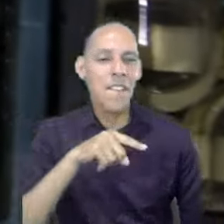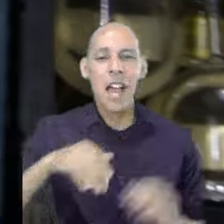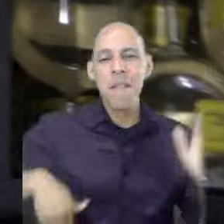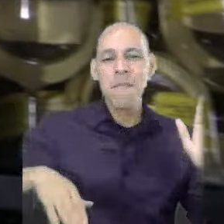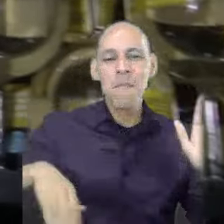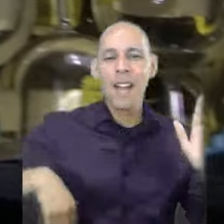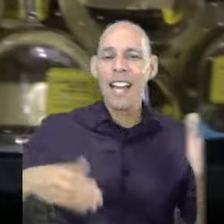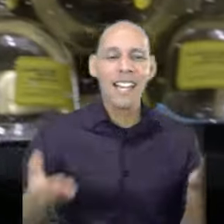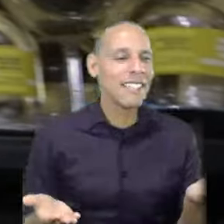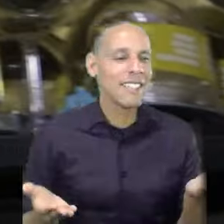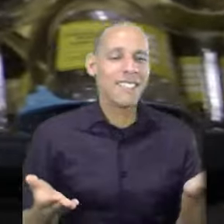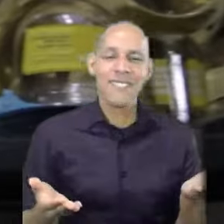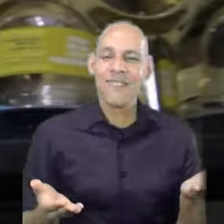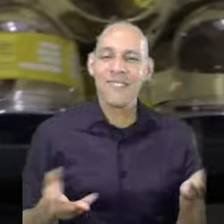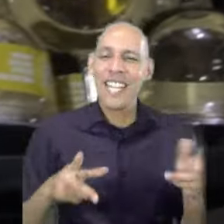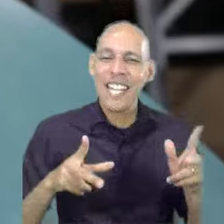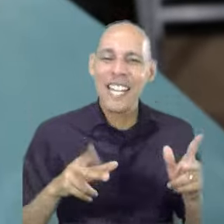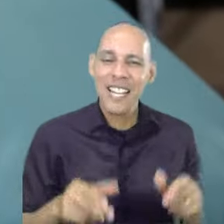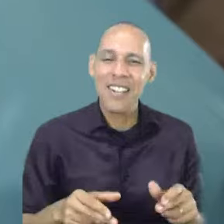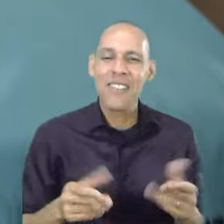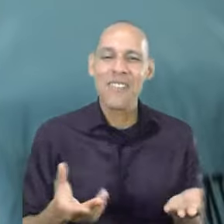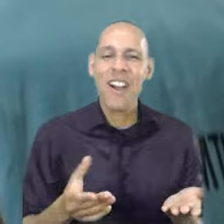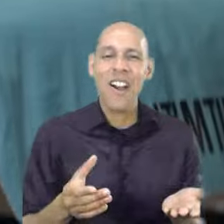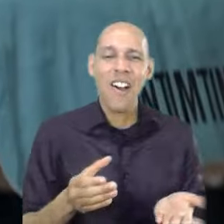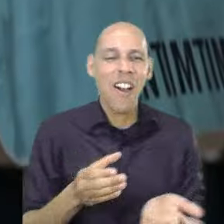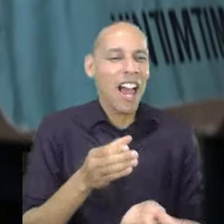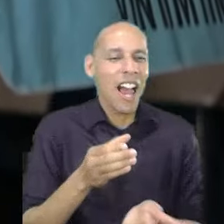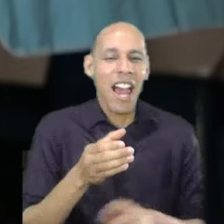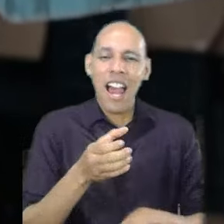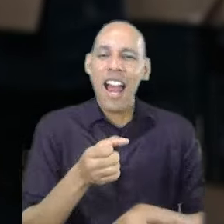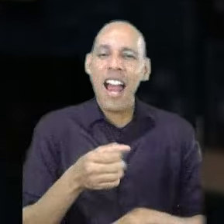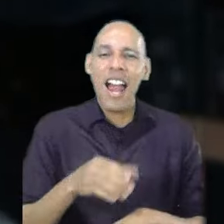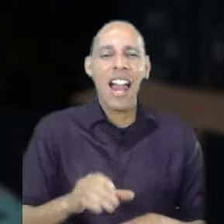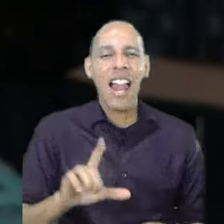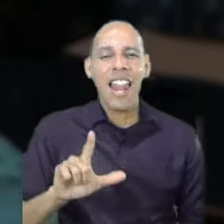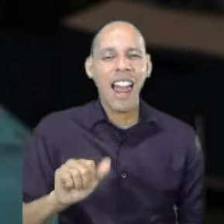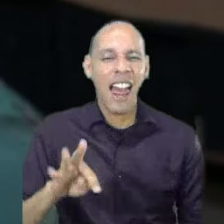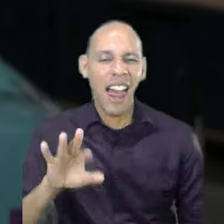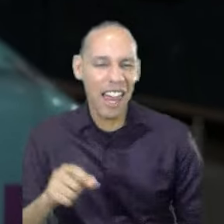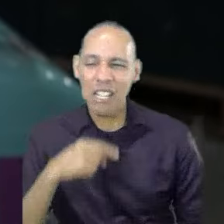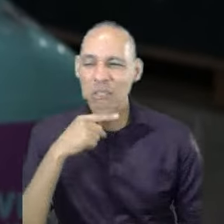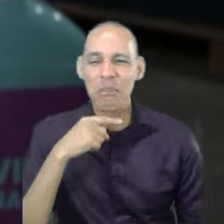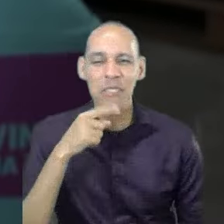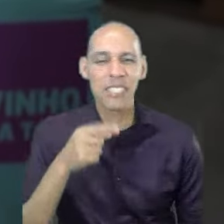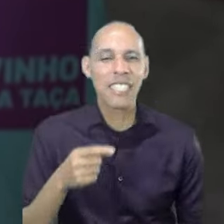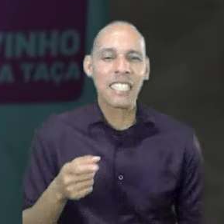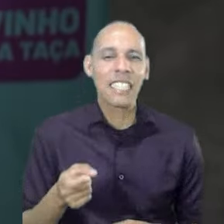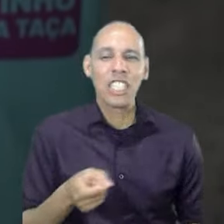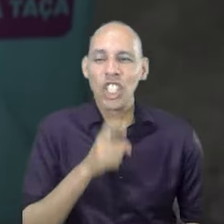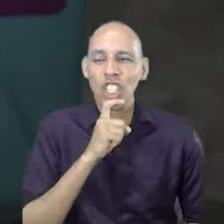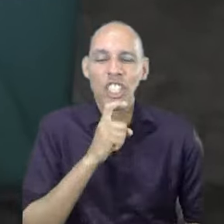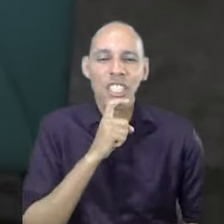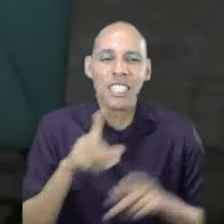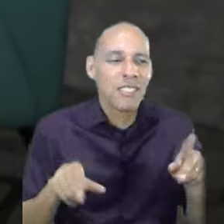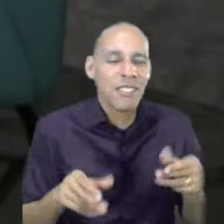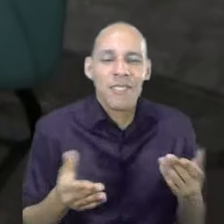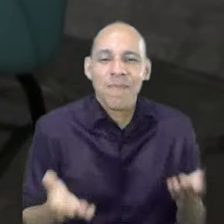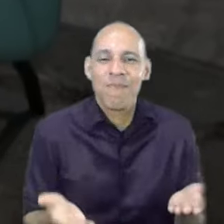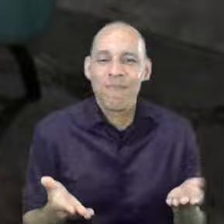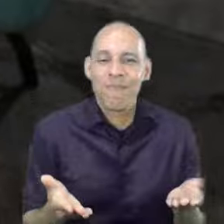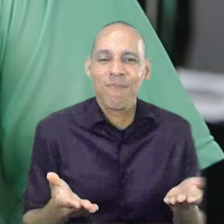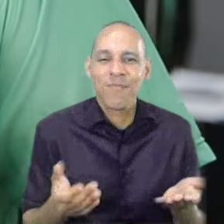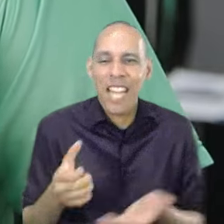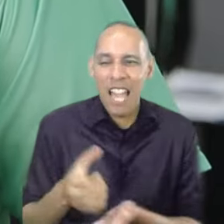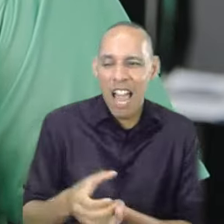gela igual uma lata, uma cerveja, né? Então já é uma dificuldade gelar uma garrafa. Aí normalmente você tem